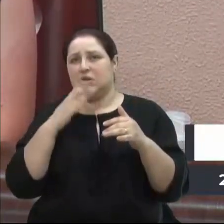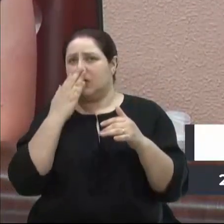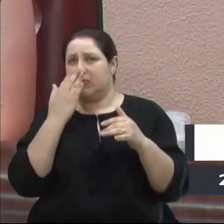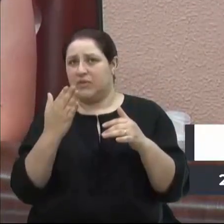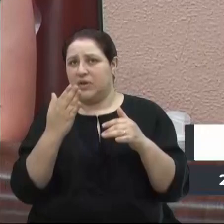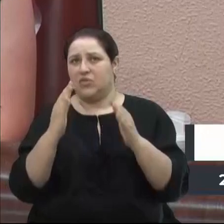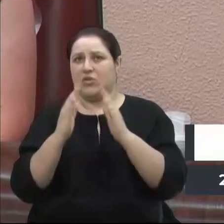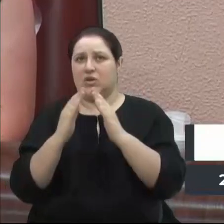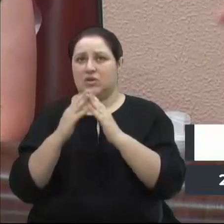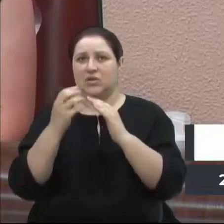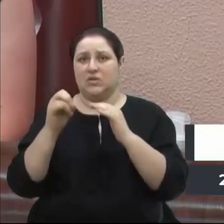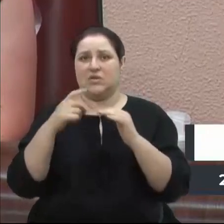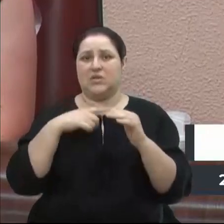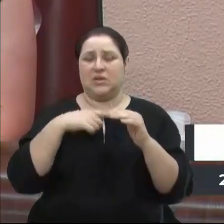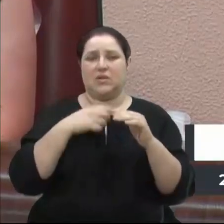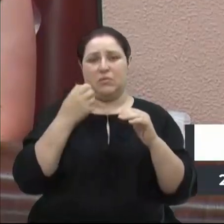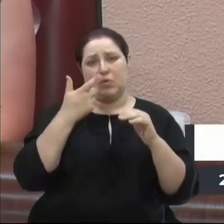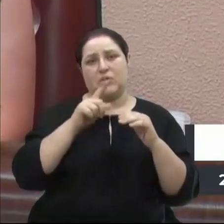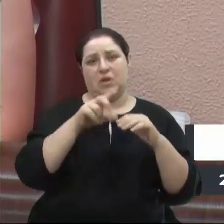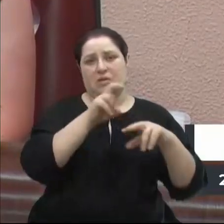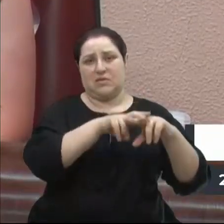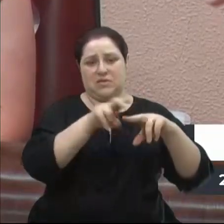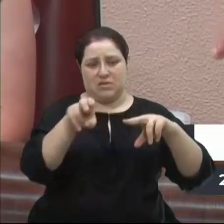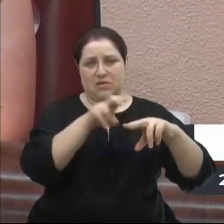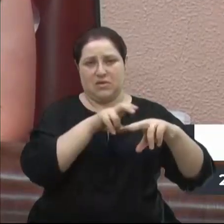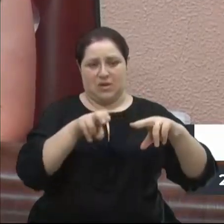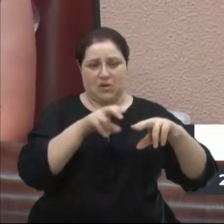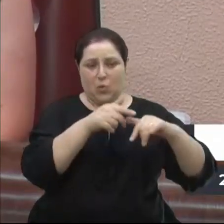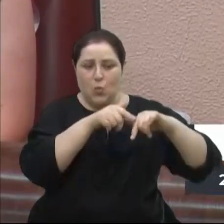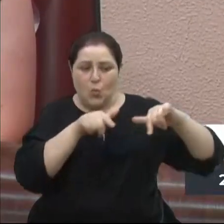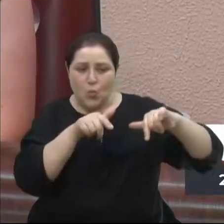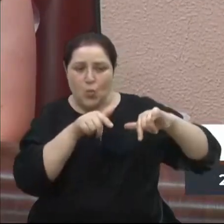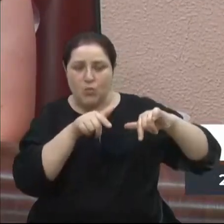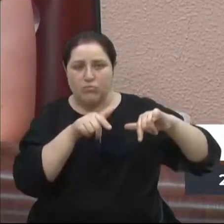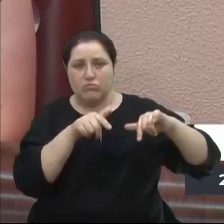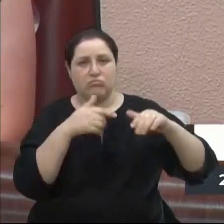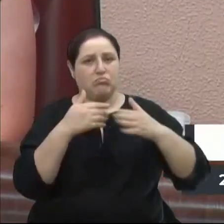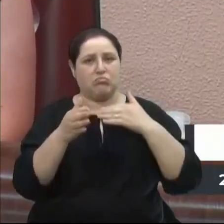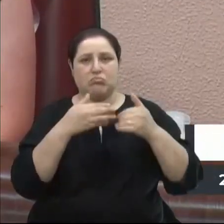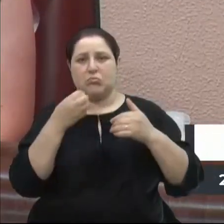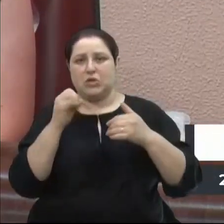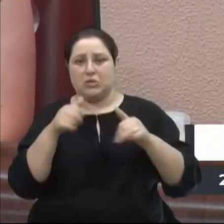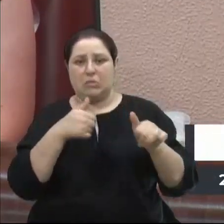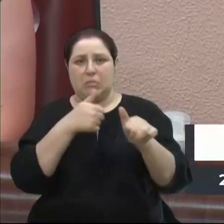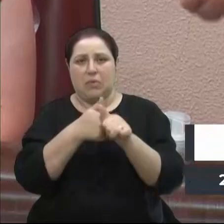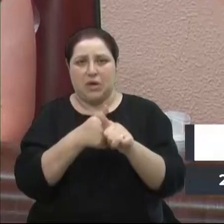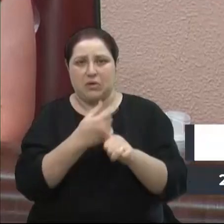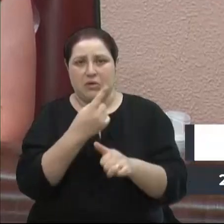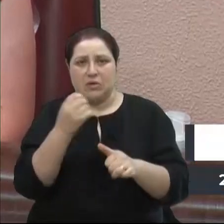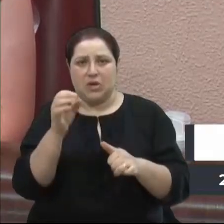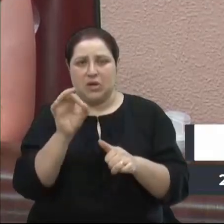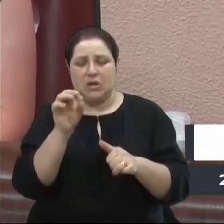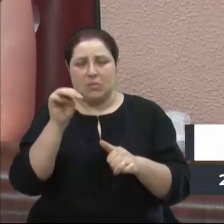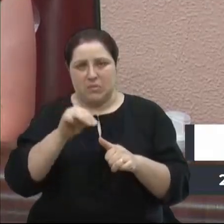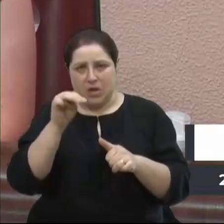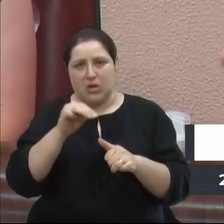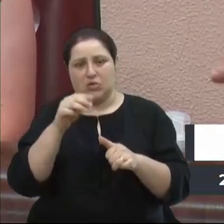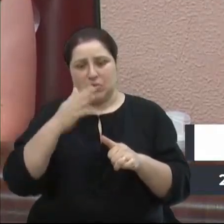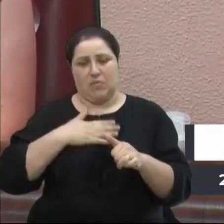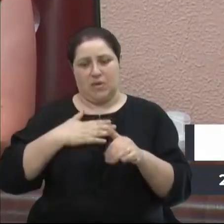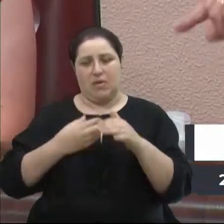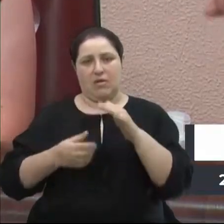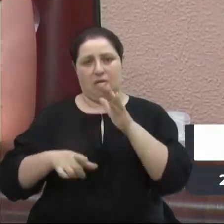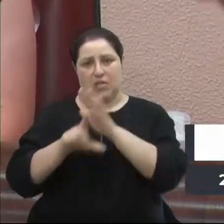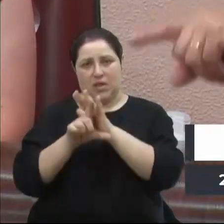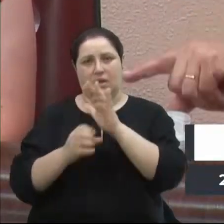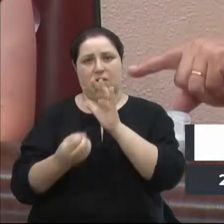quando tem espaço, sim, independente nem que for 100 metros, tem uma lei minha aprovada aqui nesta casa, que mesmo